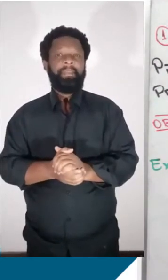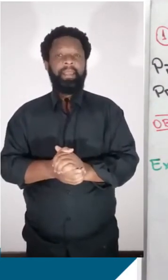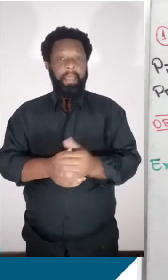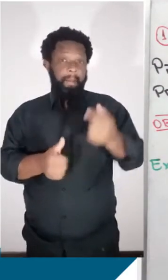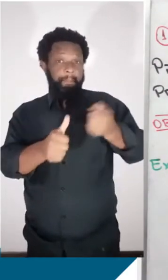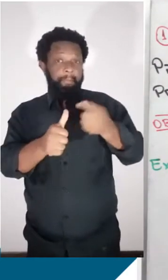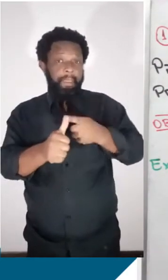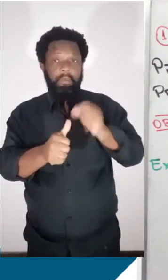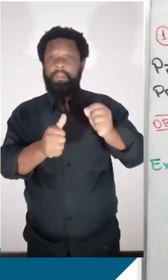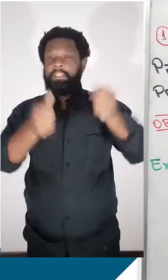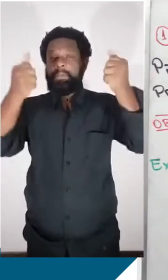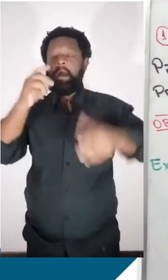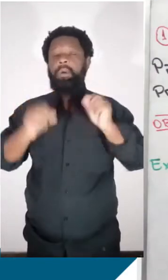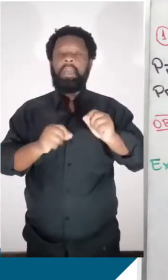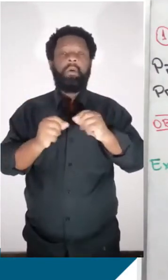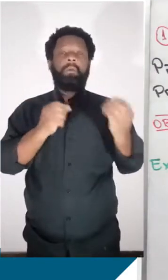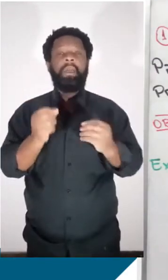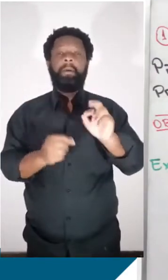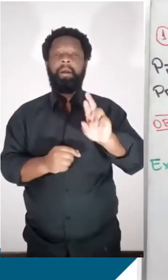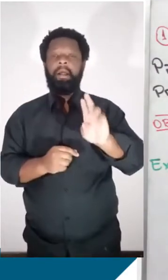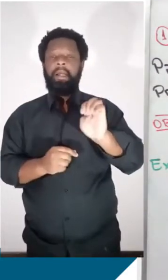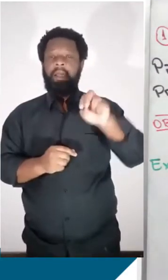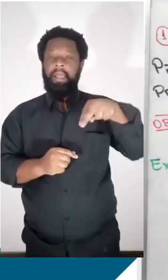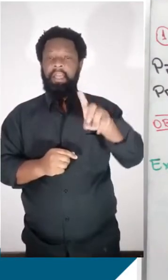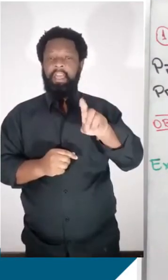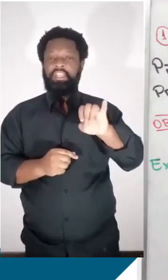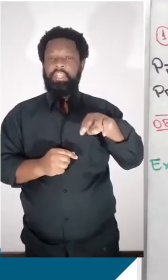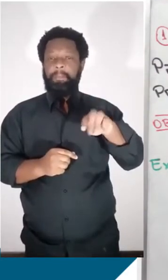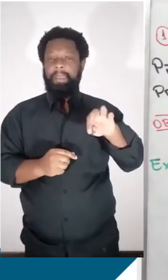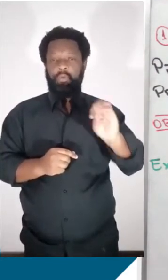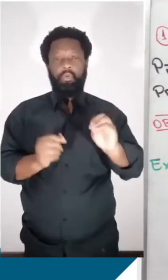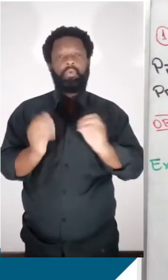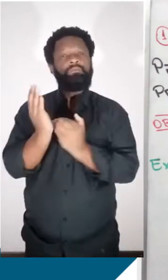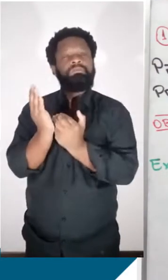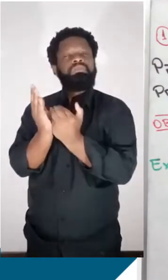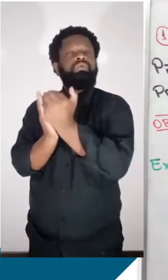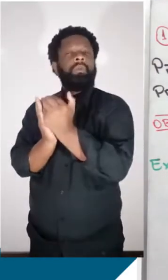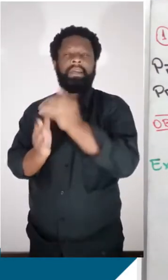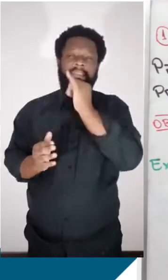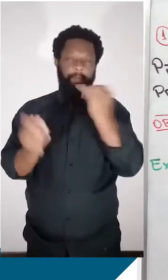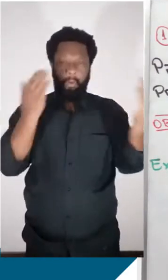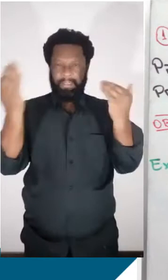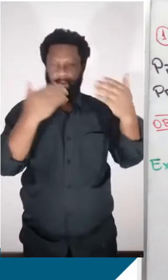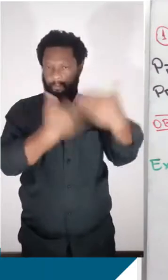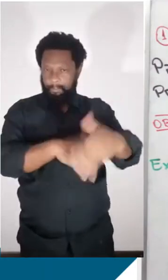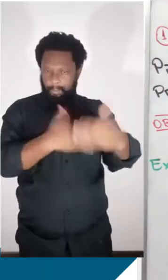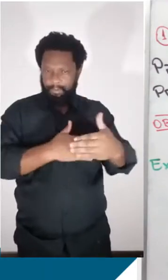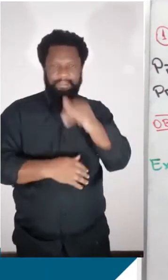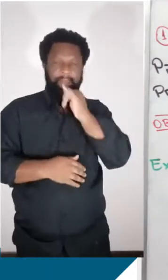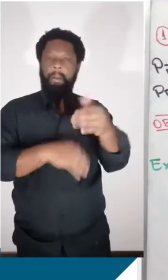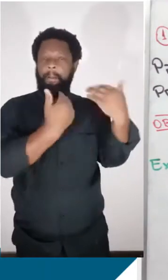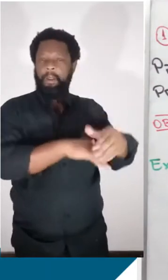lá. Primeiro assunto que a gente vai discutir é sobre o rendimento. Isso aqui me lembra muito o rendimento que a gente tem em provas. Quer ver um